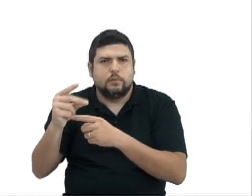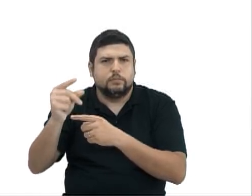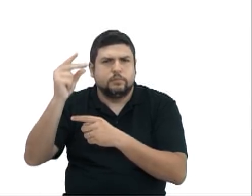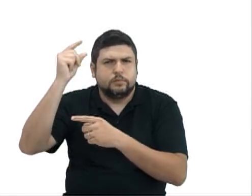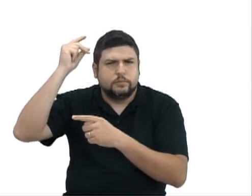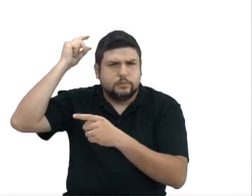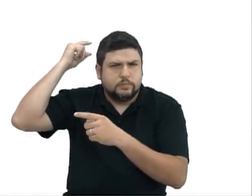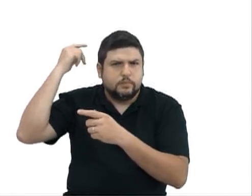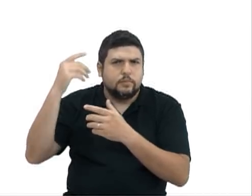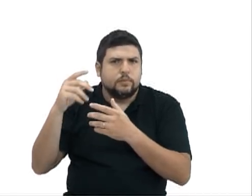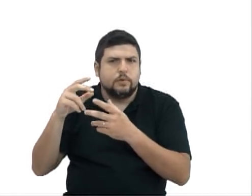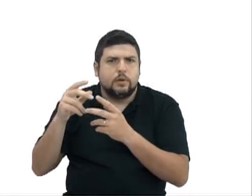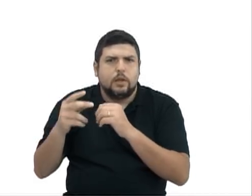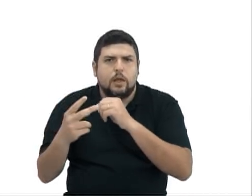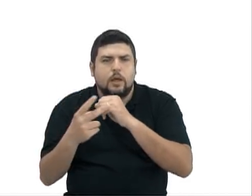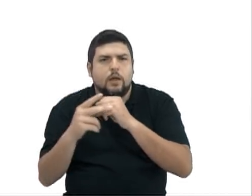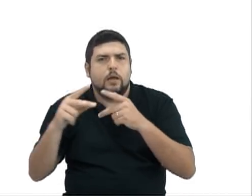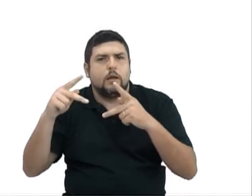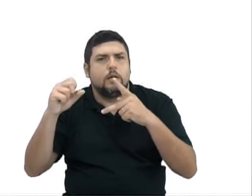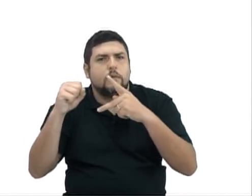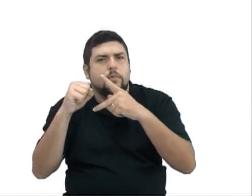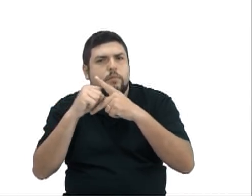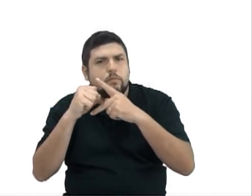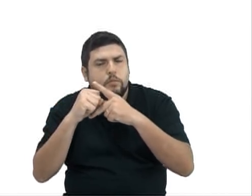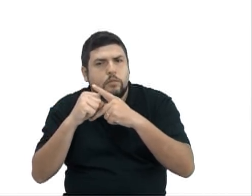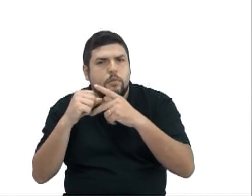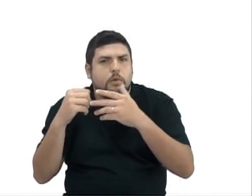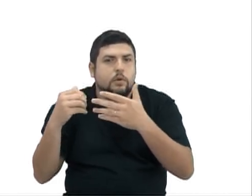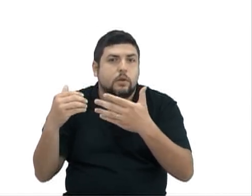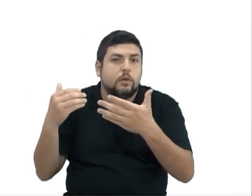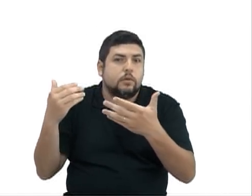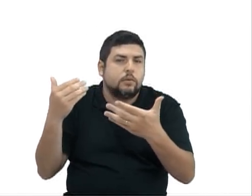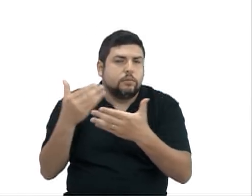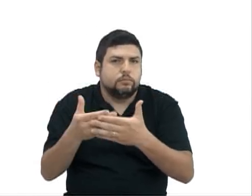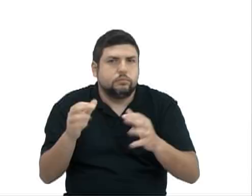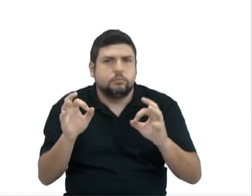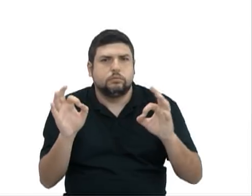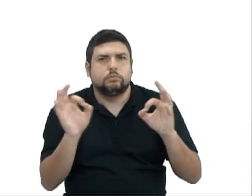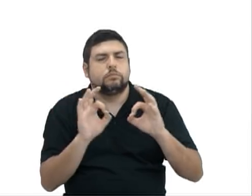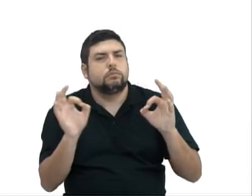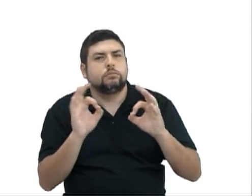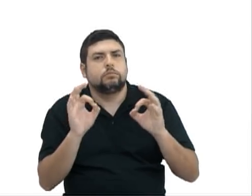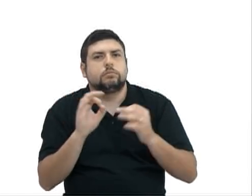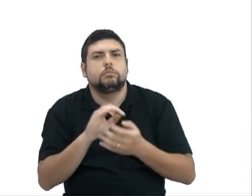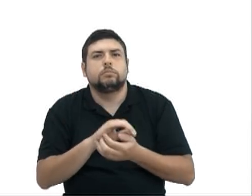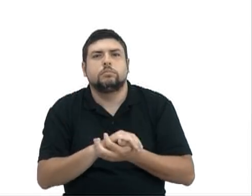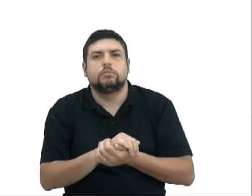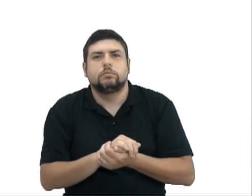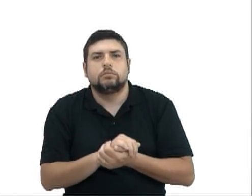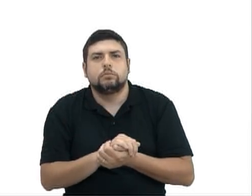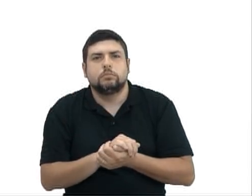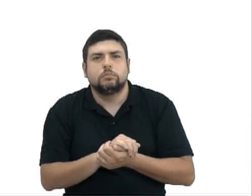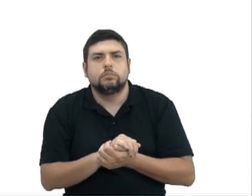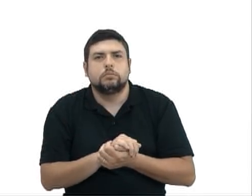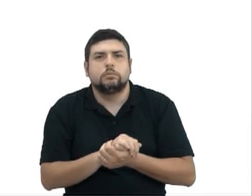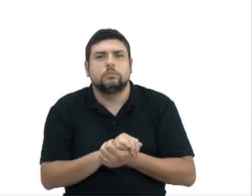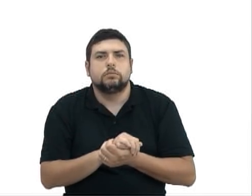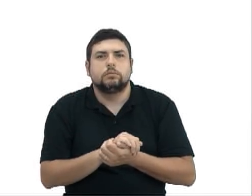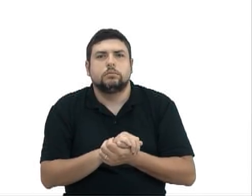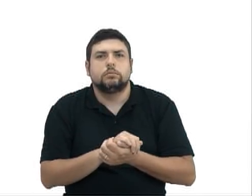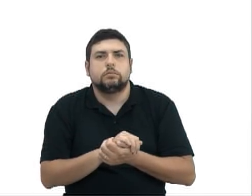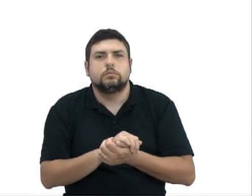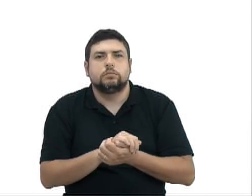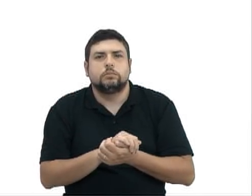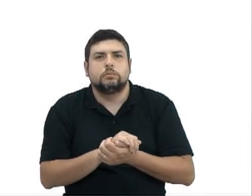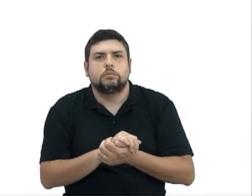não é verbo até hoje. Ele não era pronome pessoal, ok?